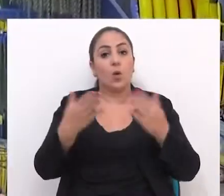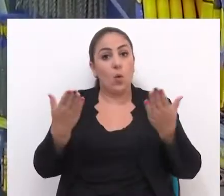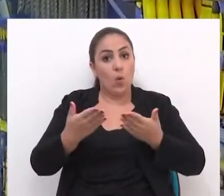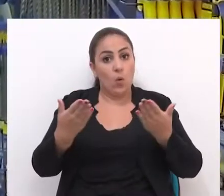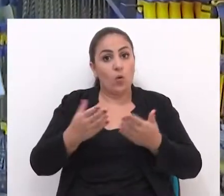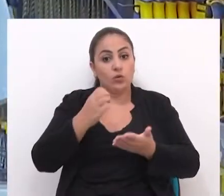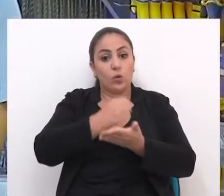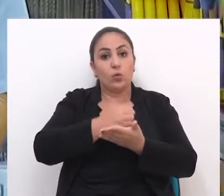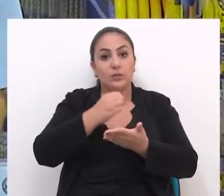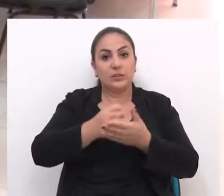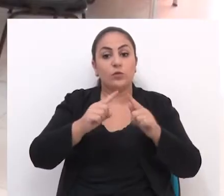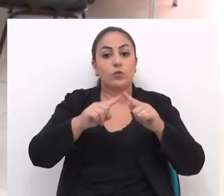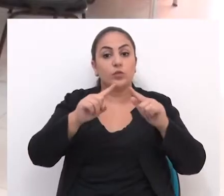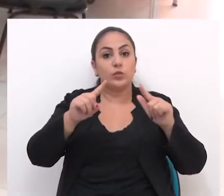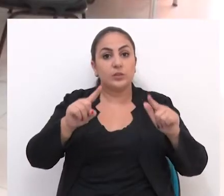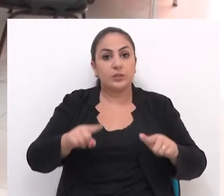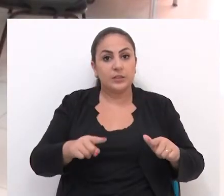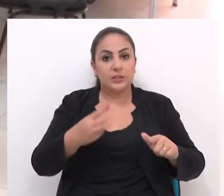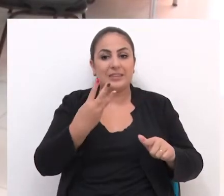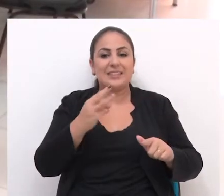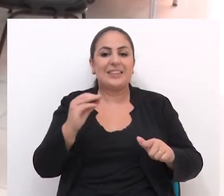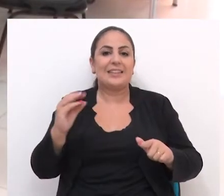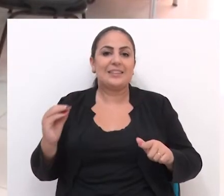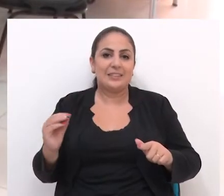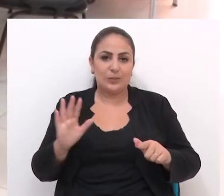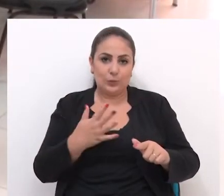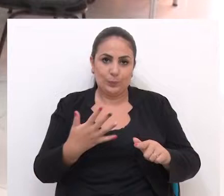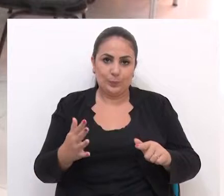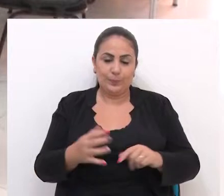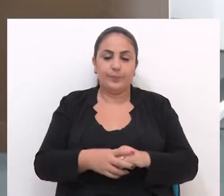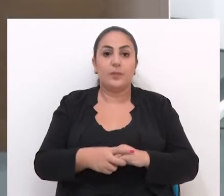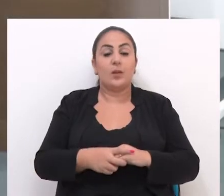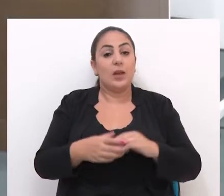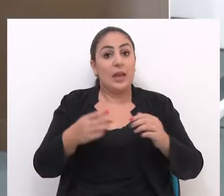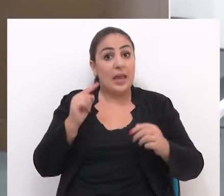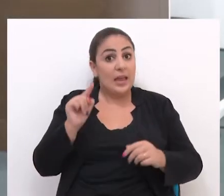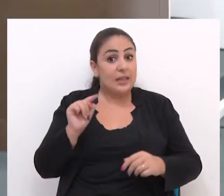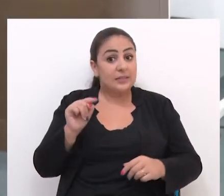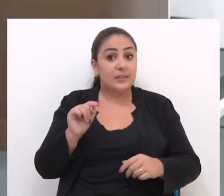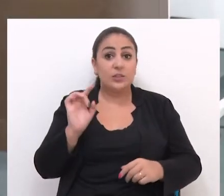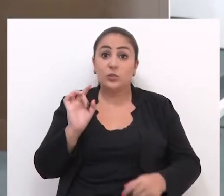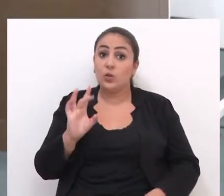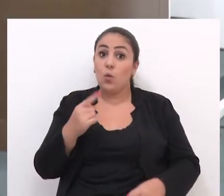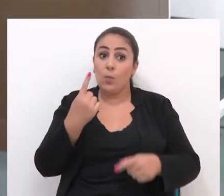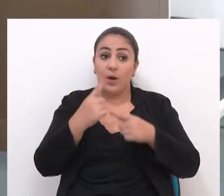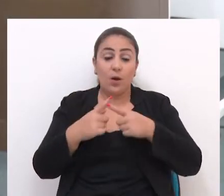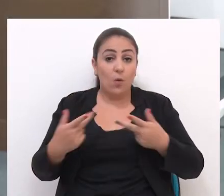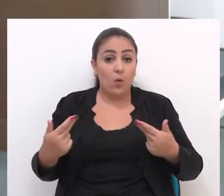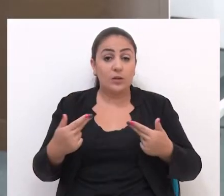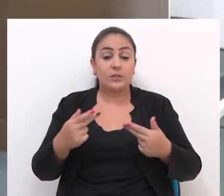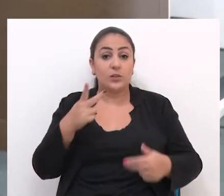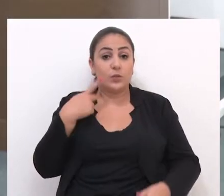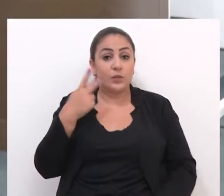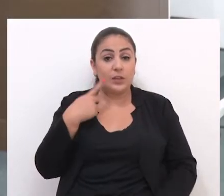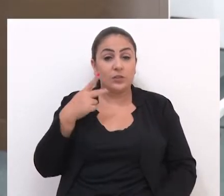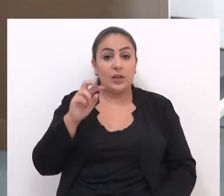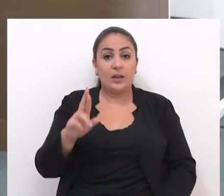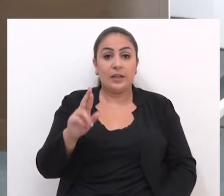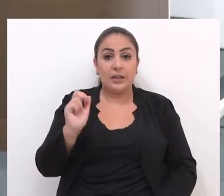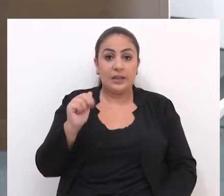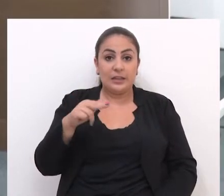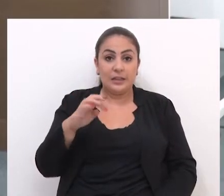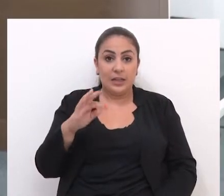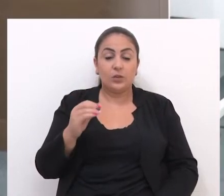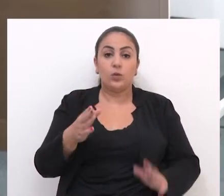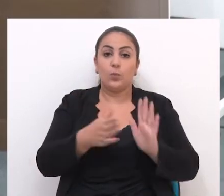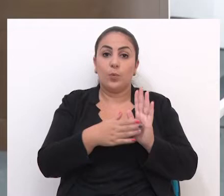1994 e hoje emprega mais de 300 colaboradores. E esse foi apenas um dos motivos que levou o vereador